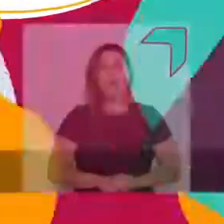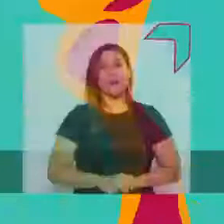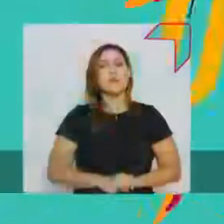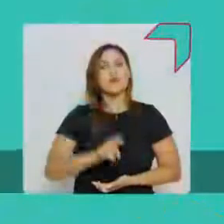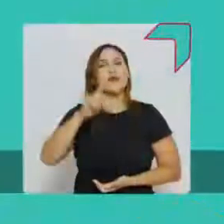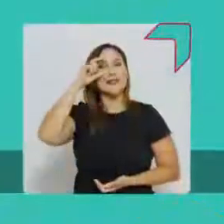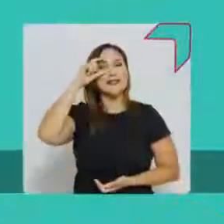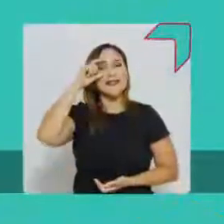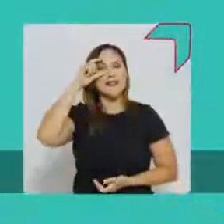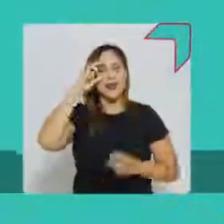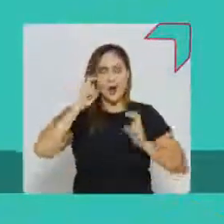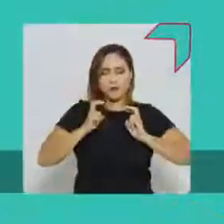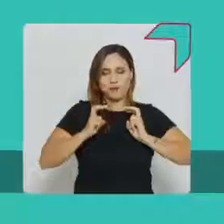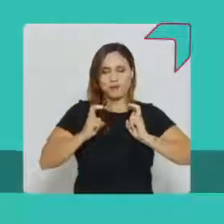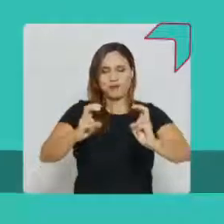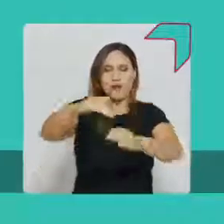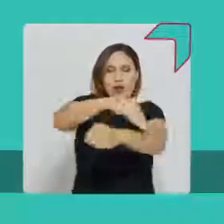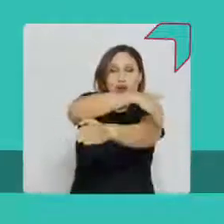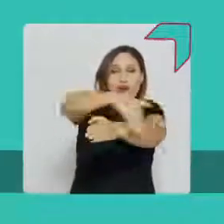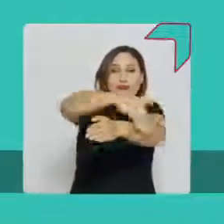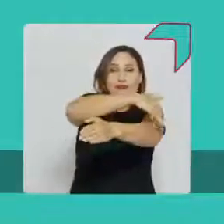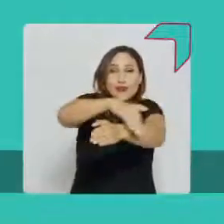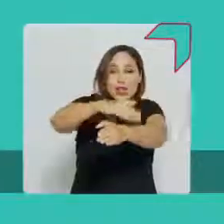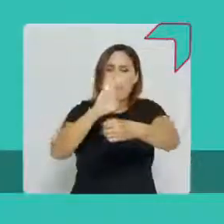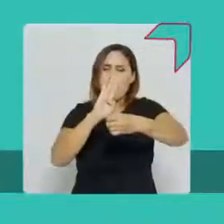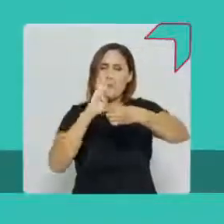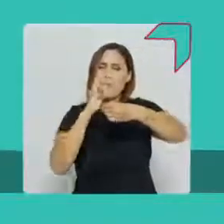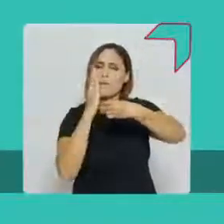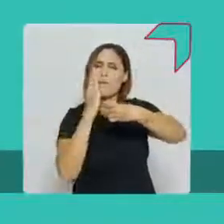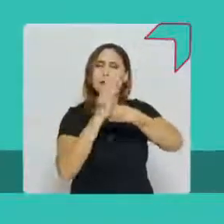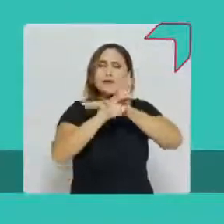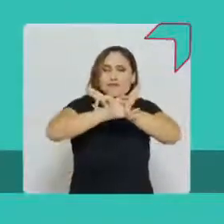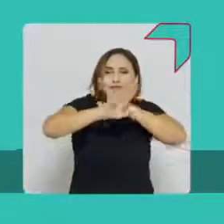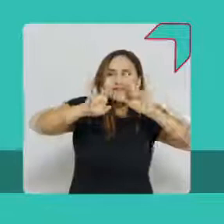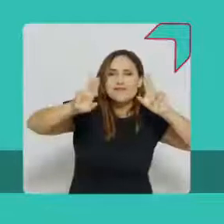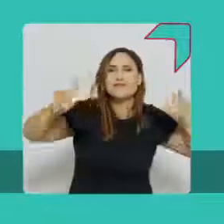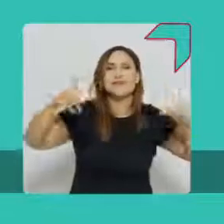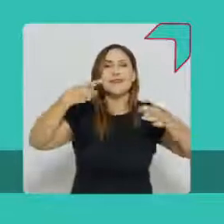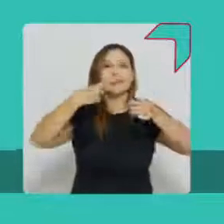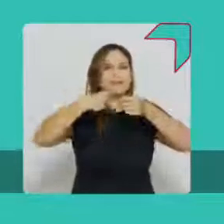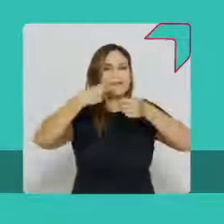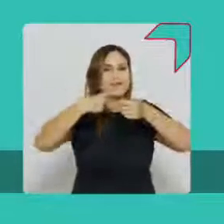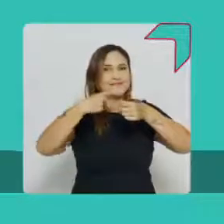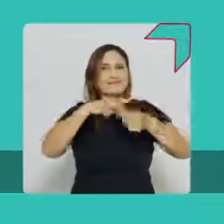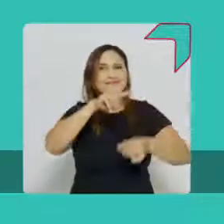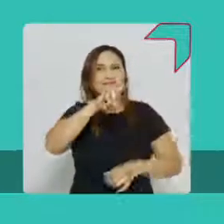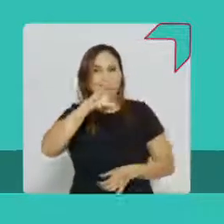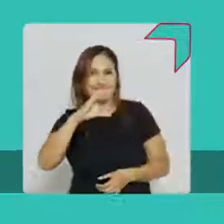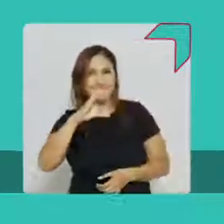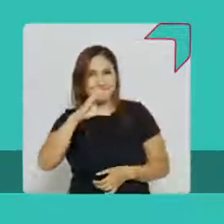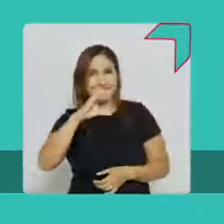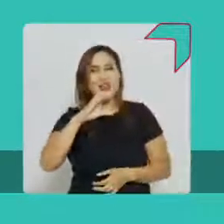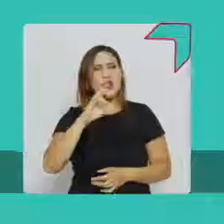Foi no governo de Zé que o asfalto chegou a muitas ruas do Alto Maron, Bairro Brasil, Patagônia, Vila América, Nossa Senhora Aparecida e Bruno